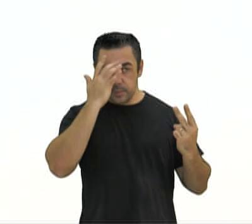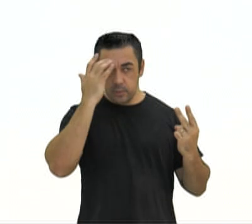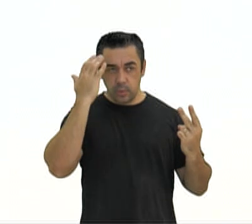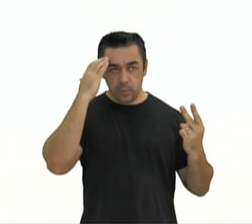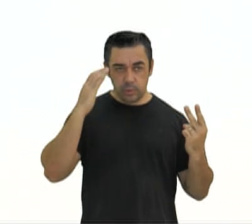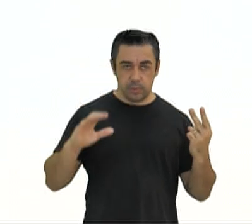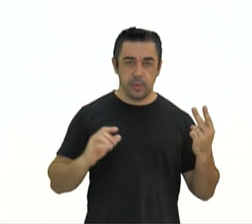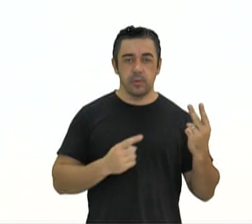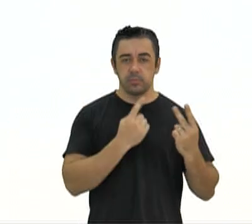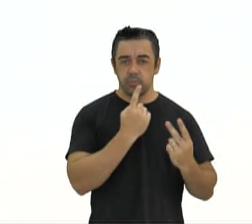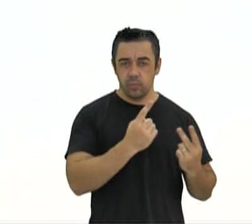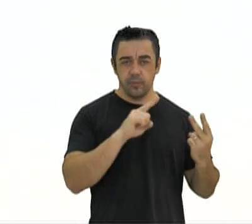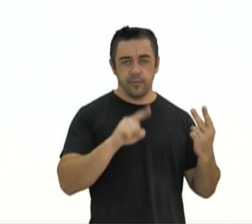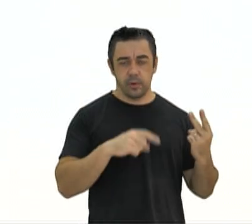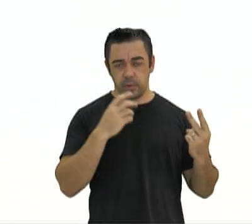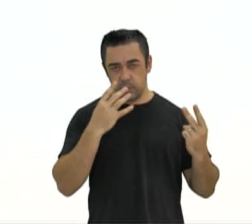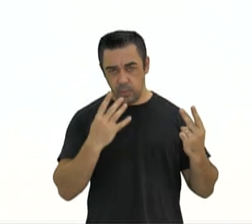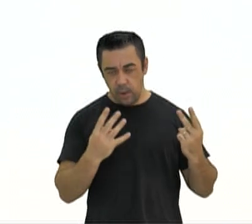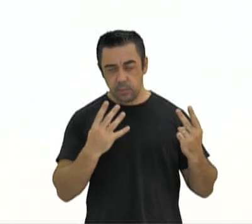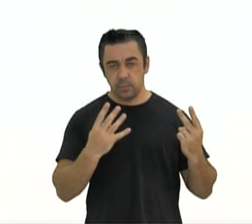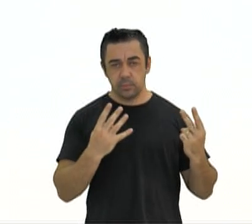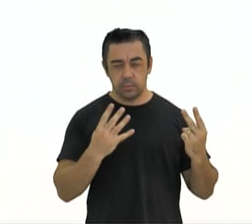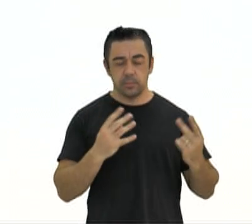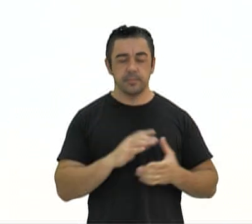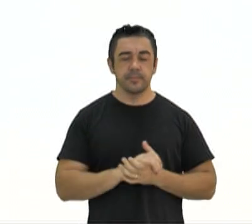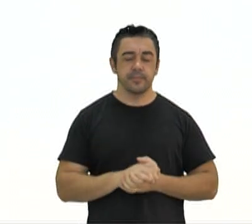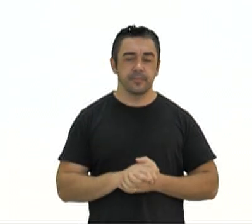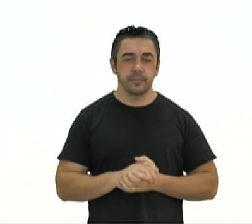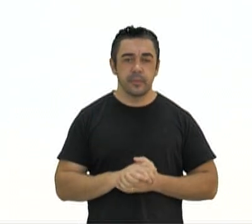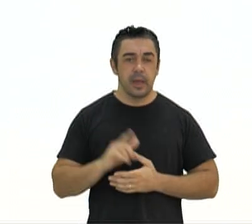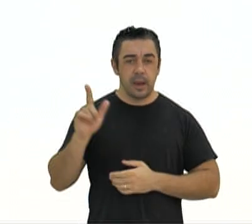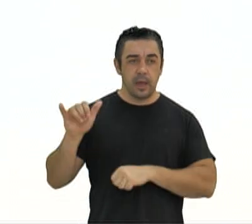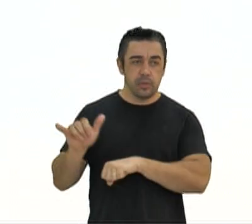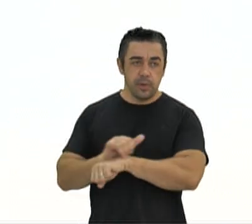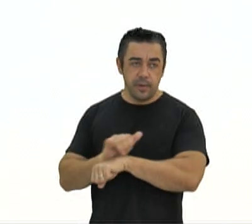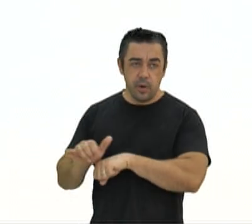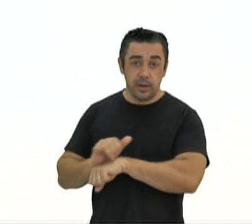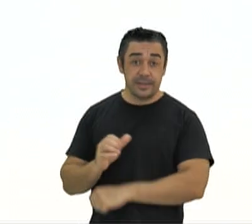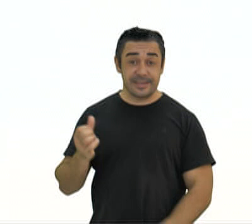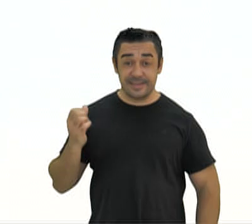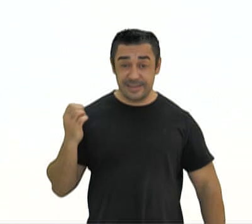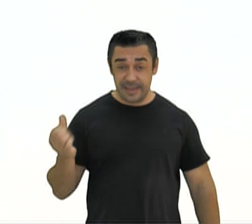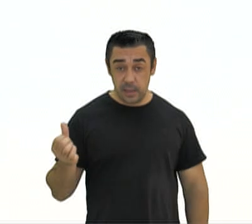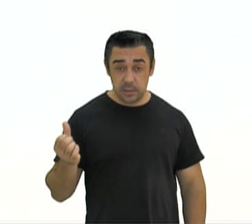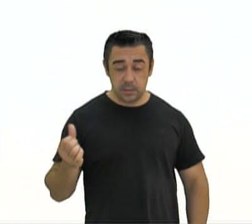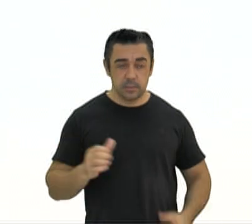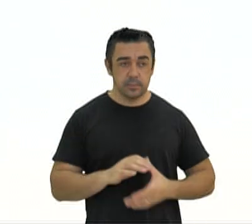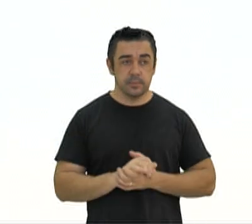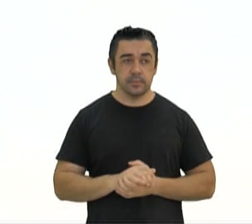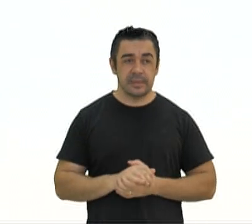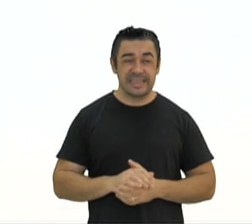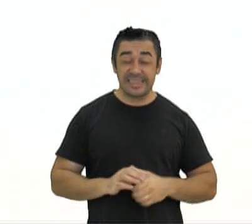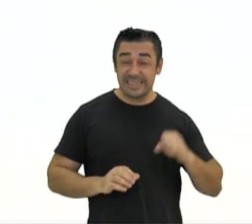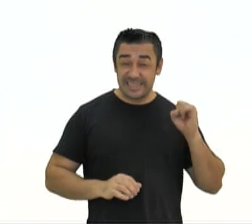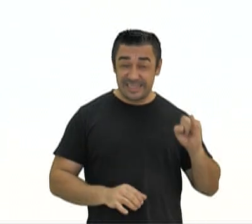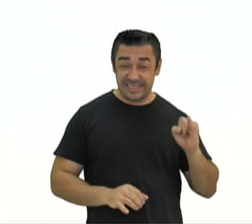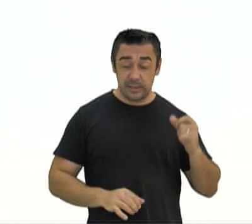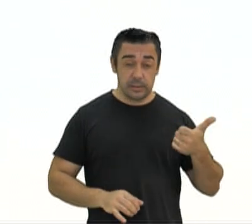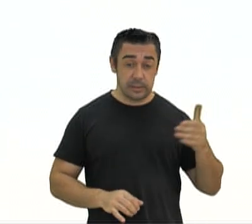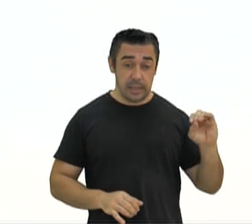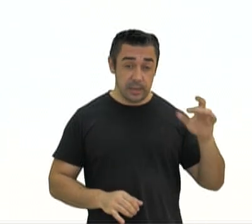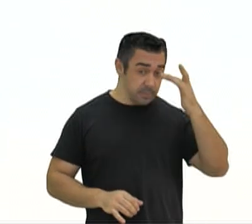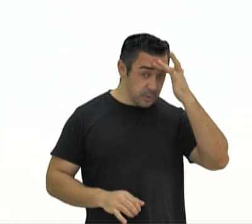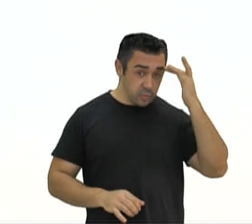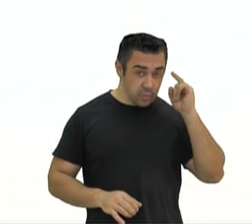Curitiba, produzirão 1,4 kg de lixo. Em Nova York, vão produzir 6 quilos. E se forem